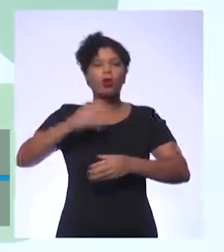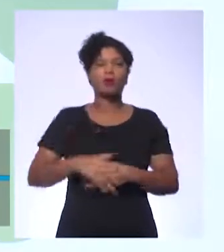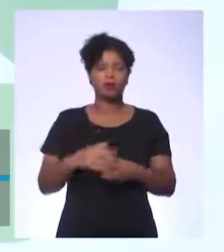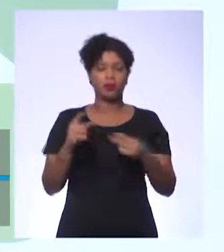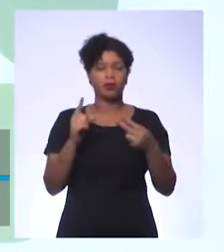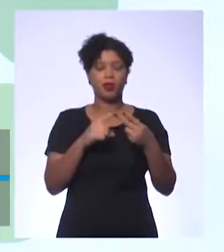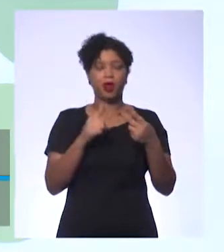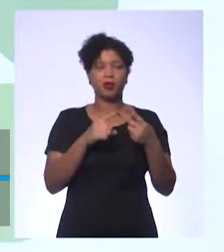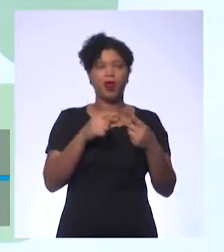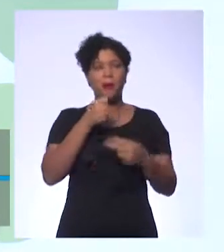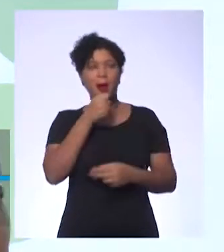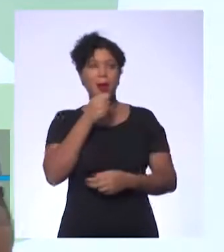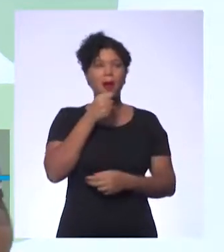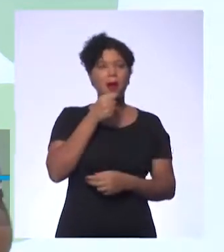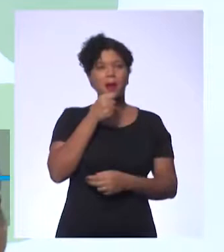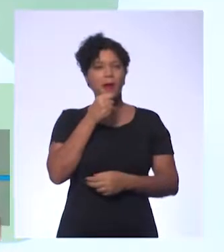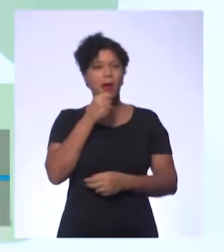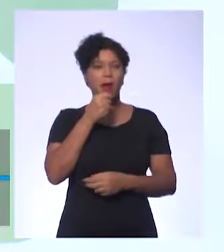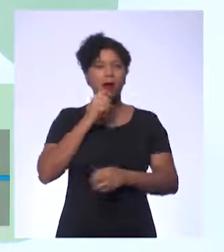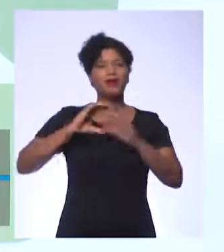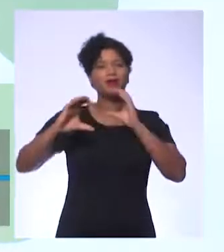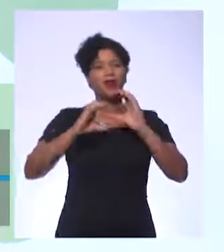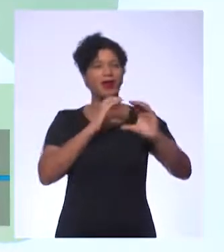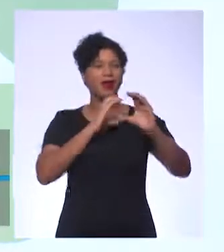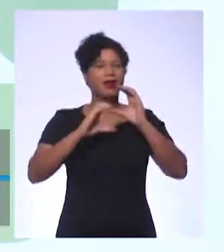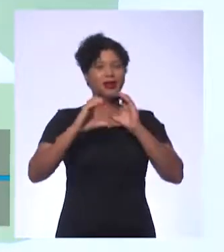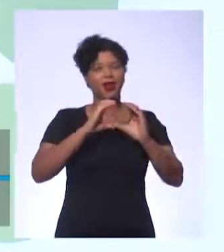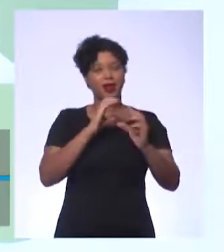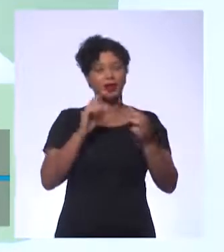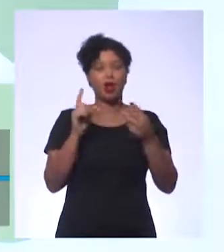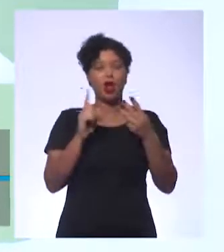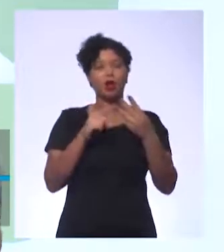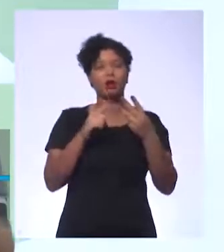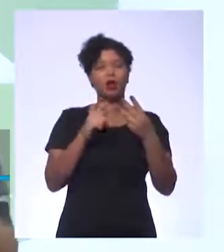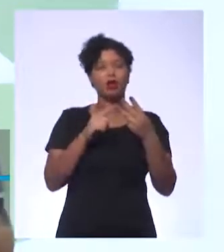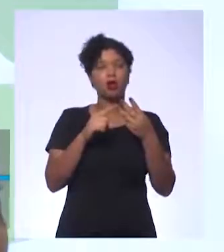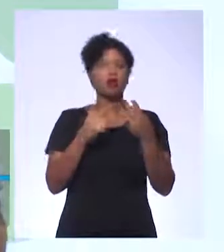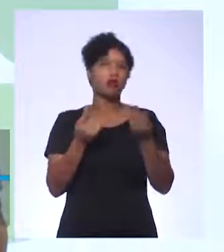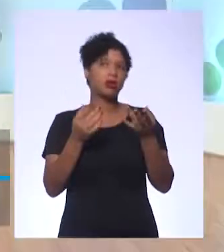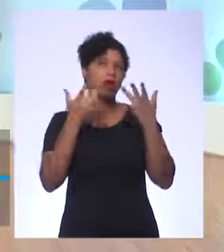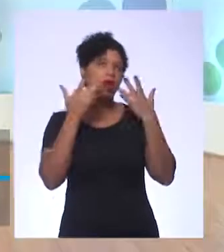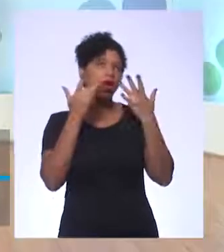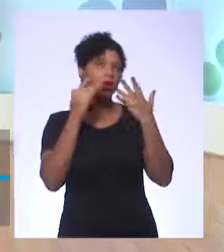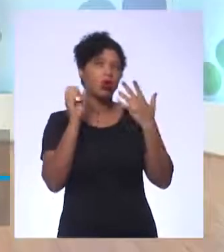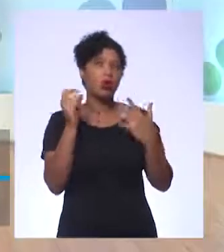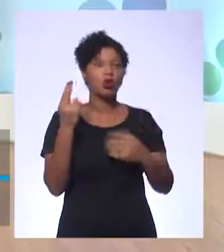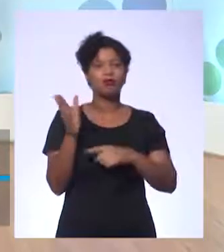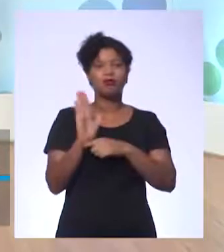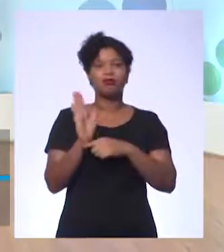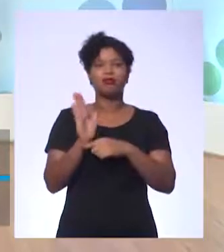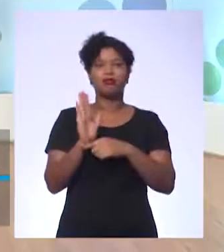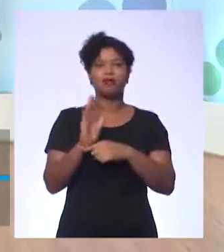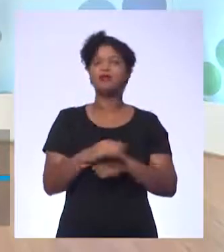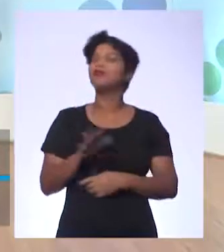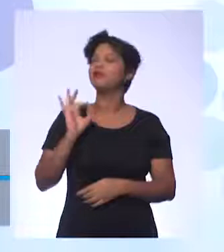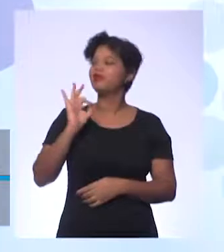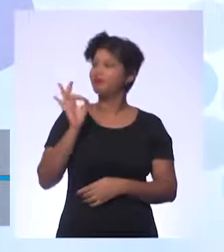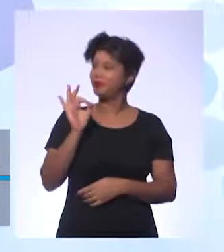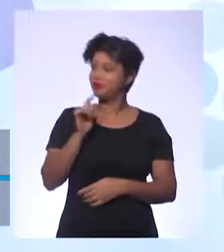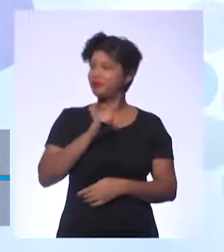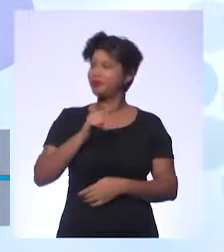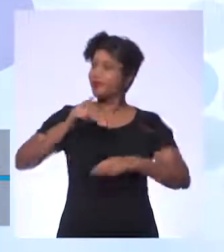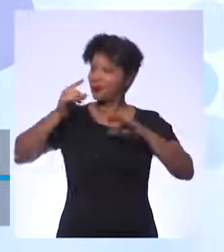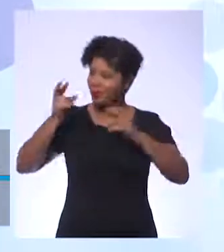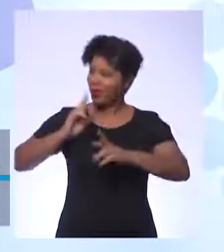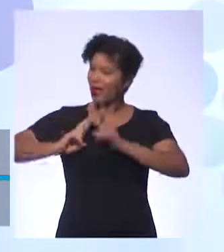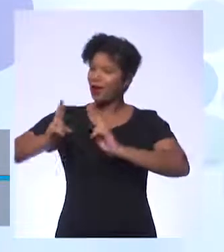karaokê. E a imagem número 3 é um teatro ou cinema. Seria isso, Pro? Exatamente. Então, essas